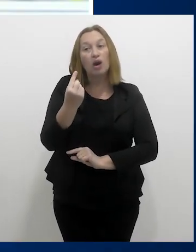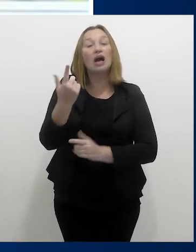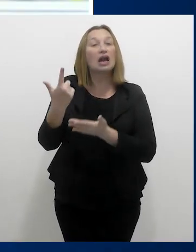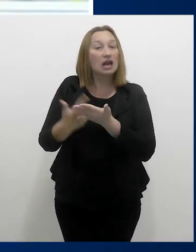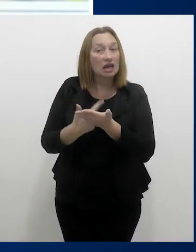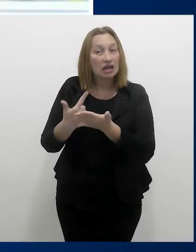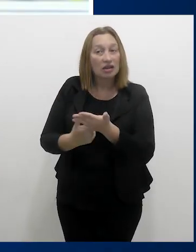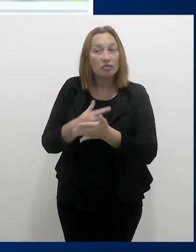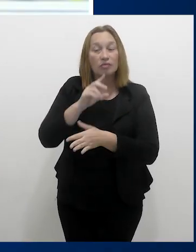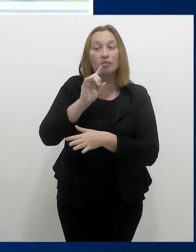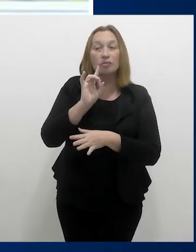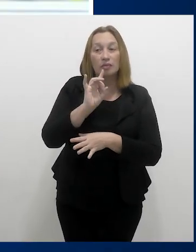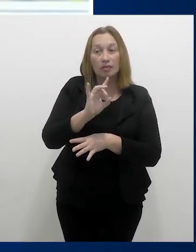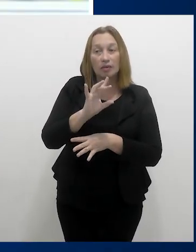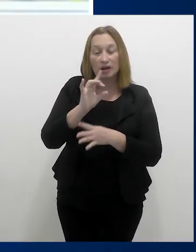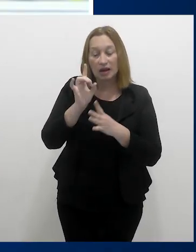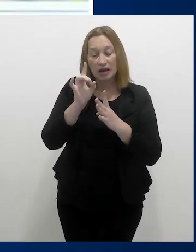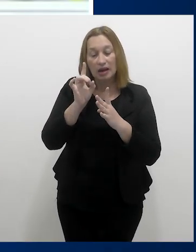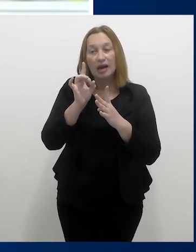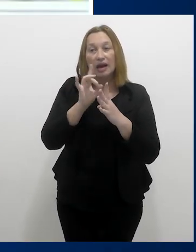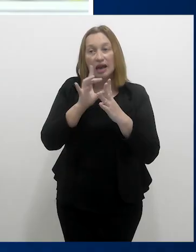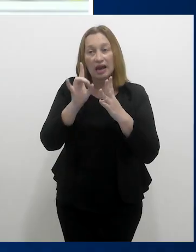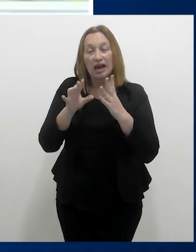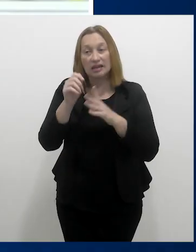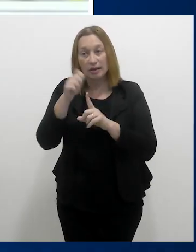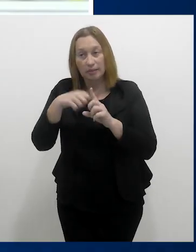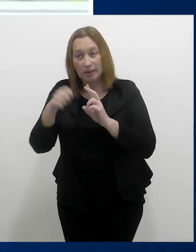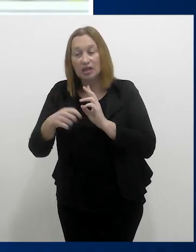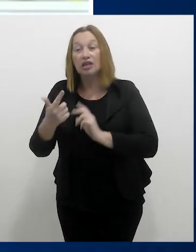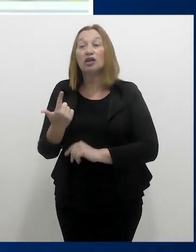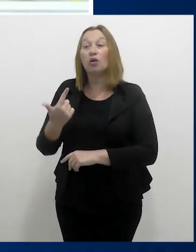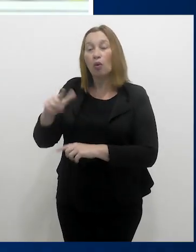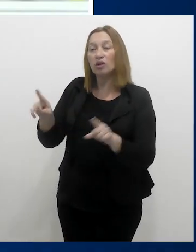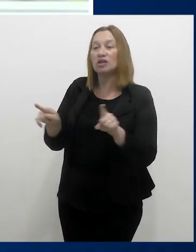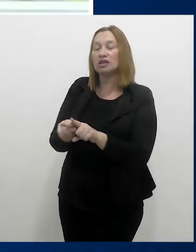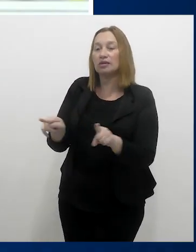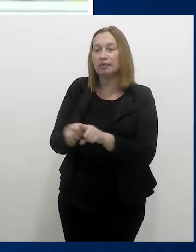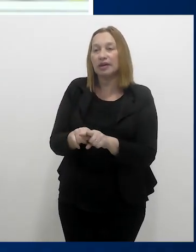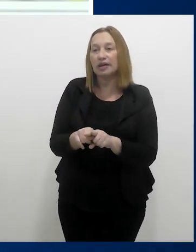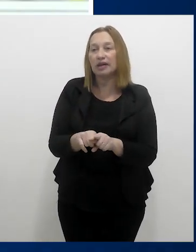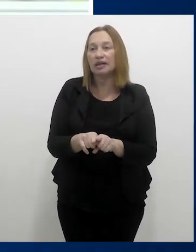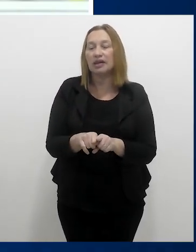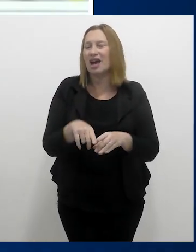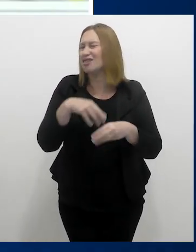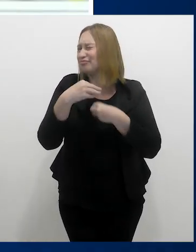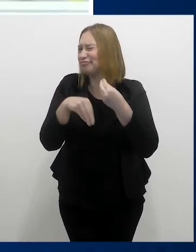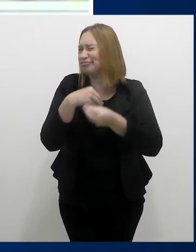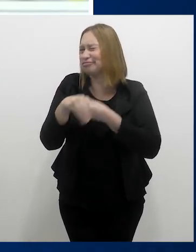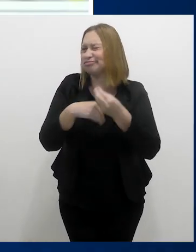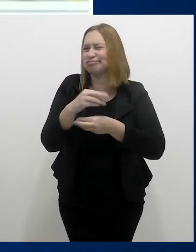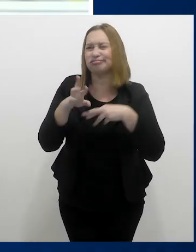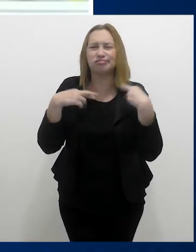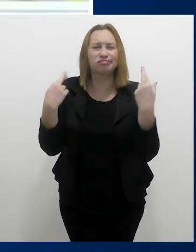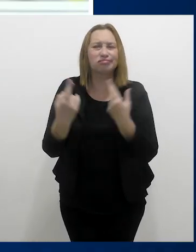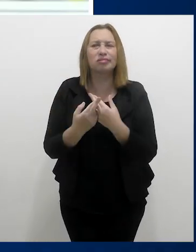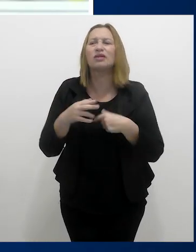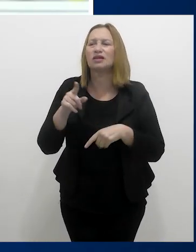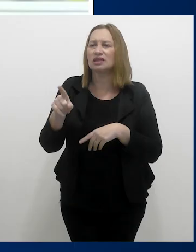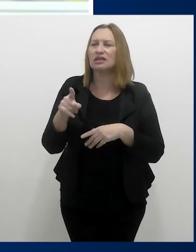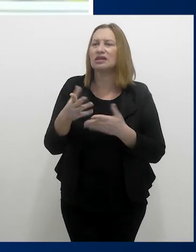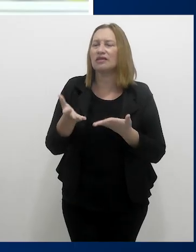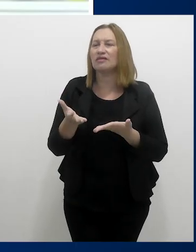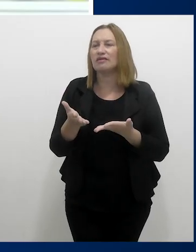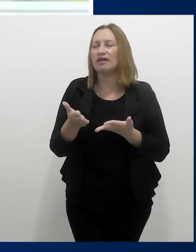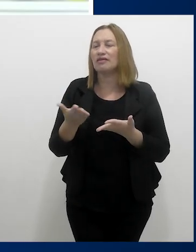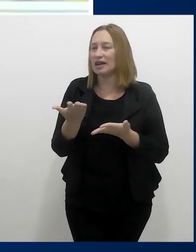por mês, né? Uhum. Outra coisa também que, por exemplo, a gente chegou num ponto que era uma bagunça a reunião, porque conforme